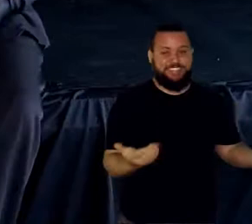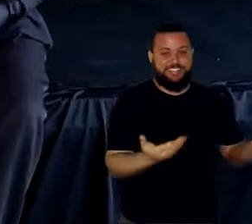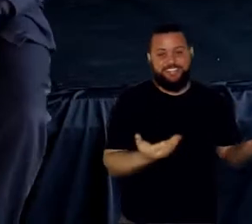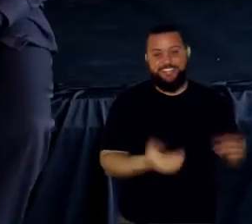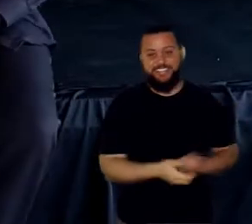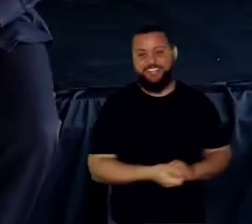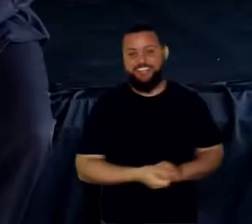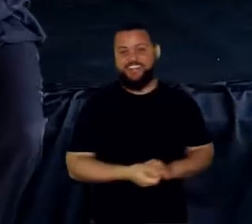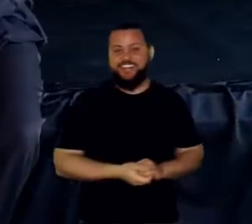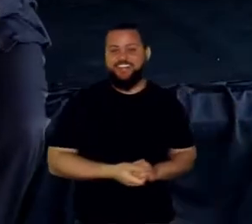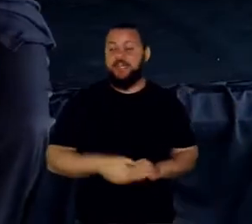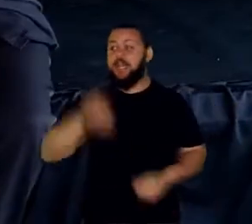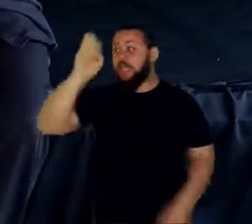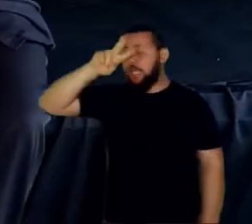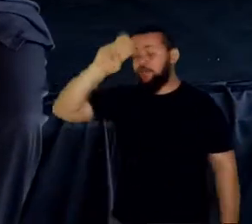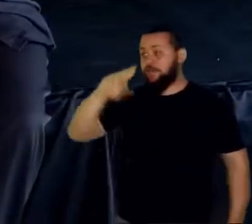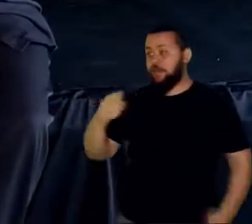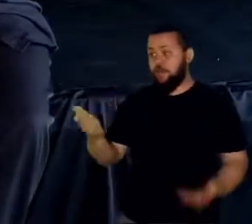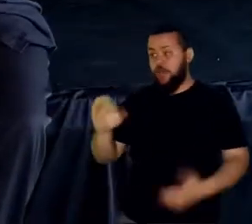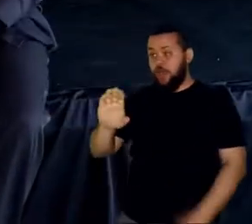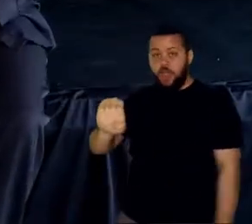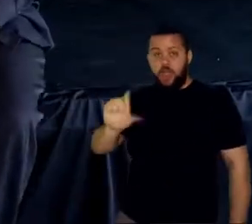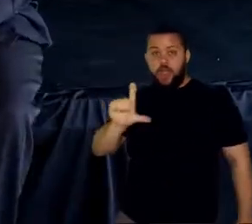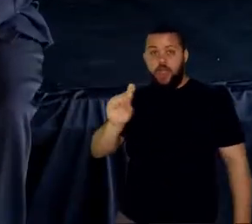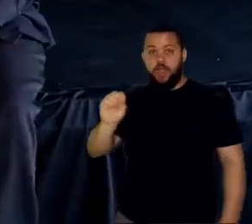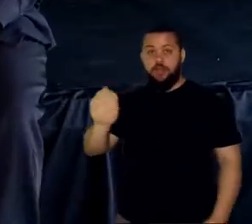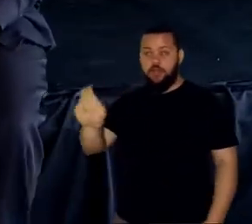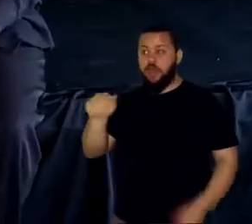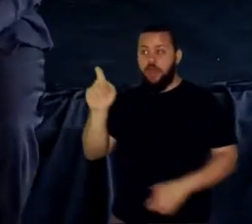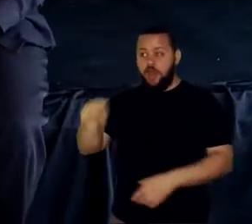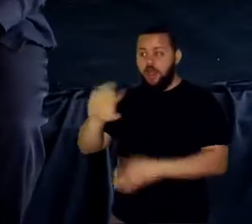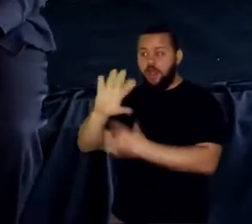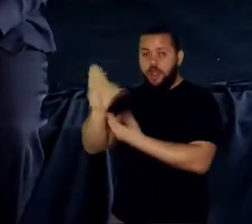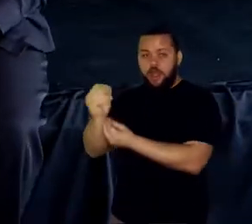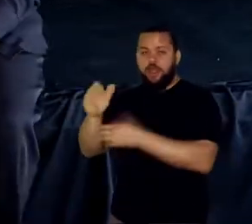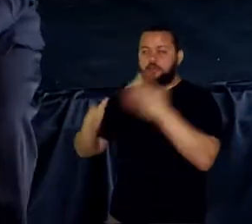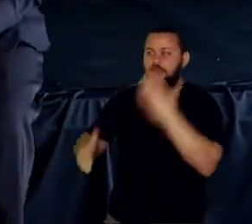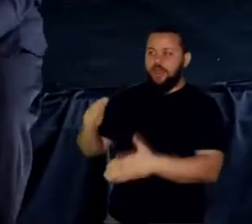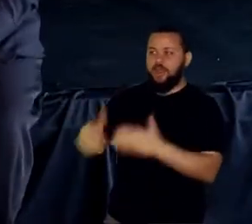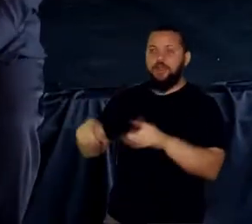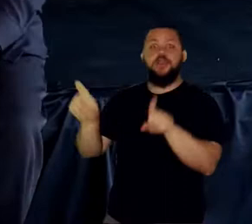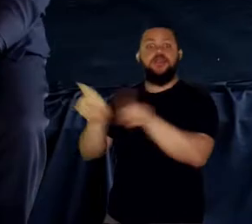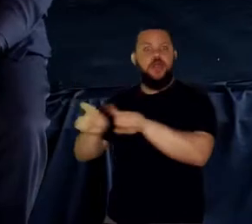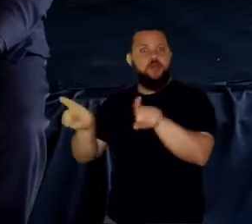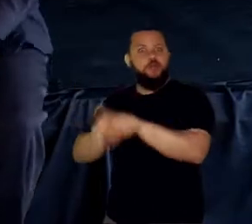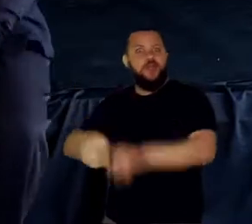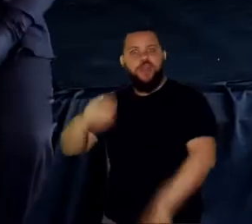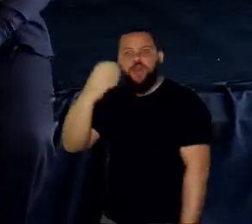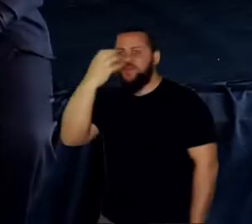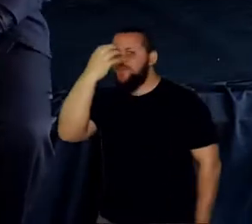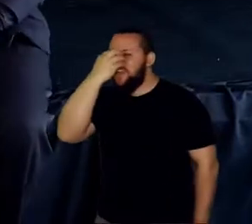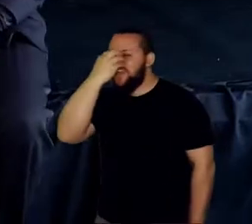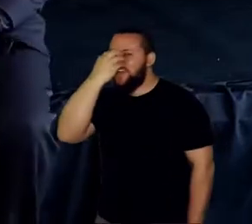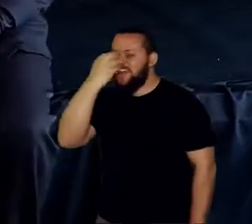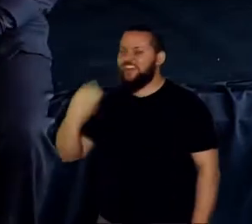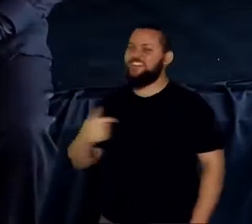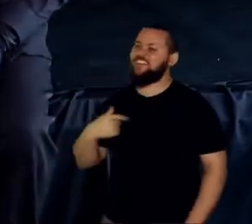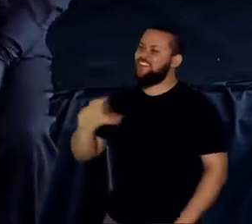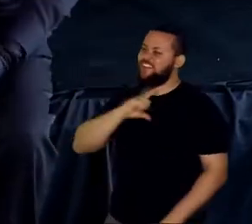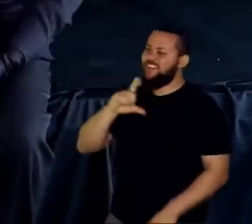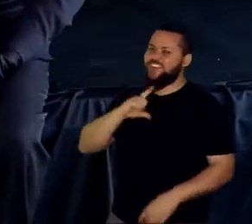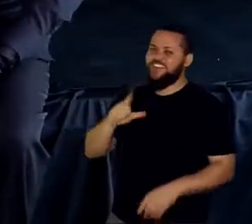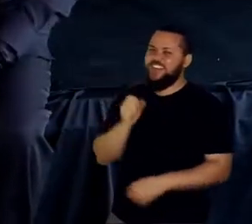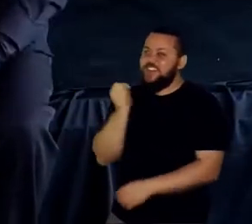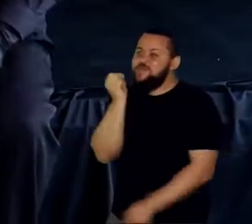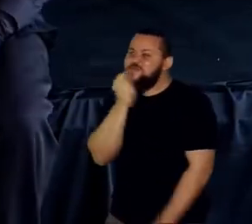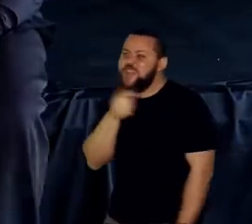Lembrando também que o Helder, além de ser bonequeiro, é palhaço, né? Então vocês estão vendo que ele tem um humor aqui